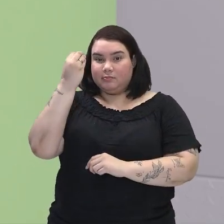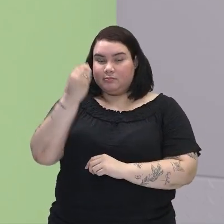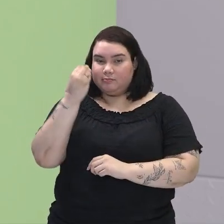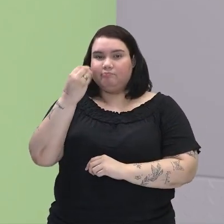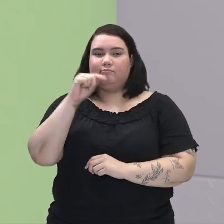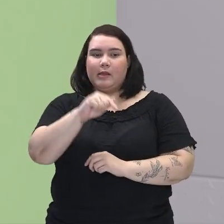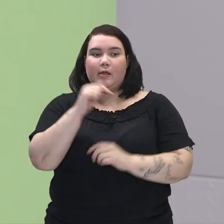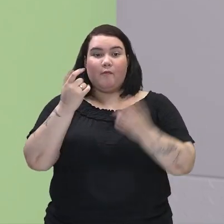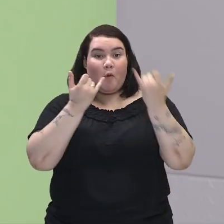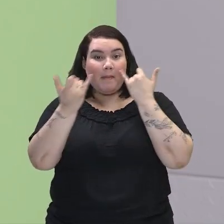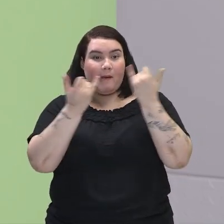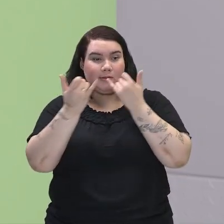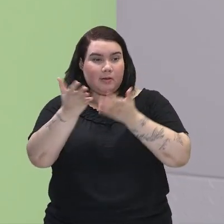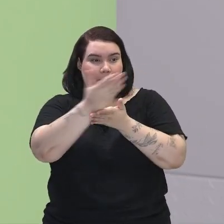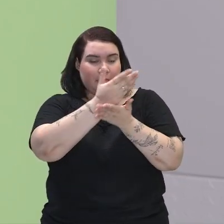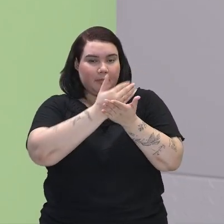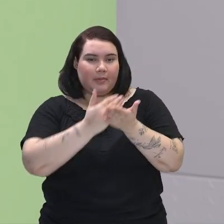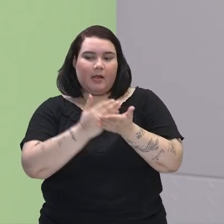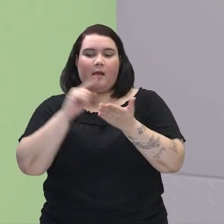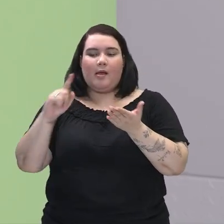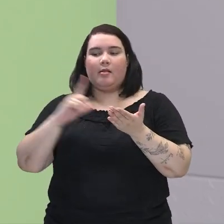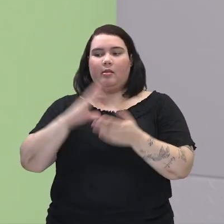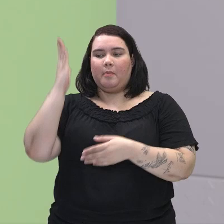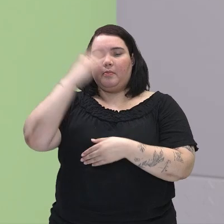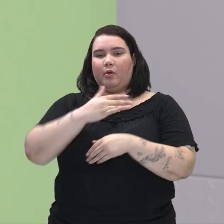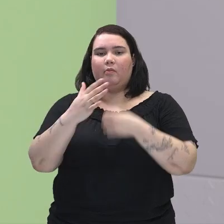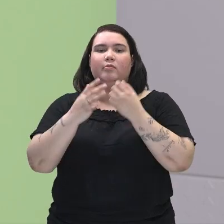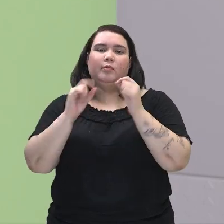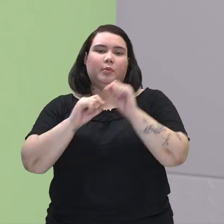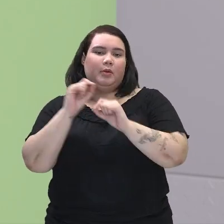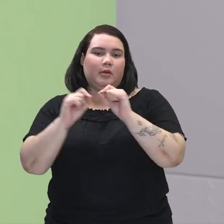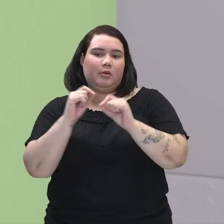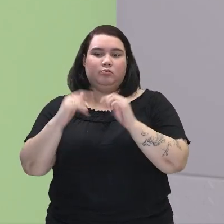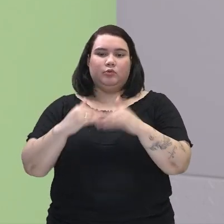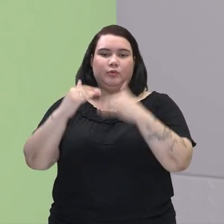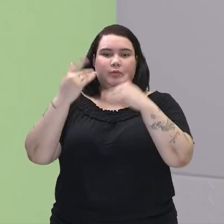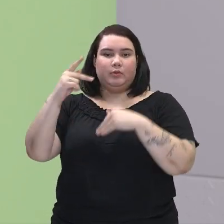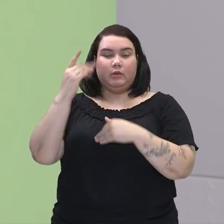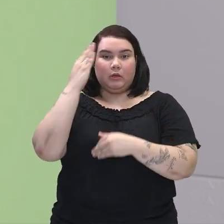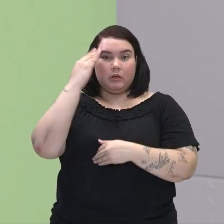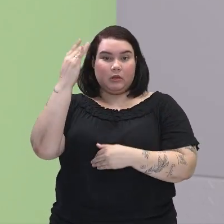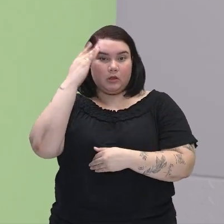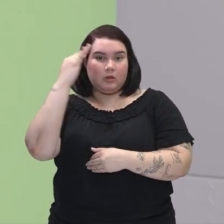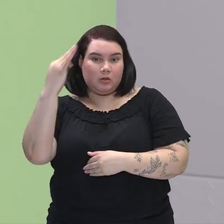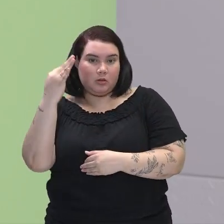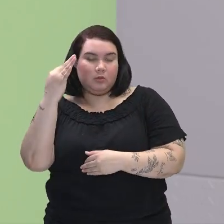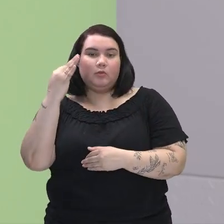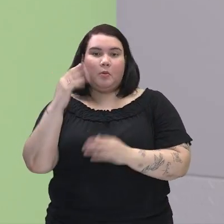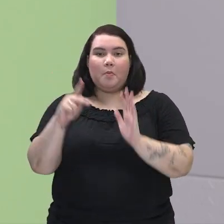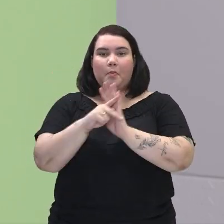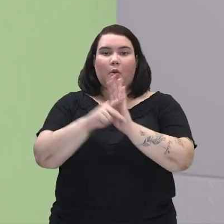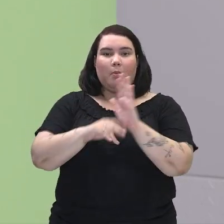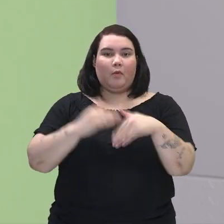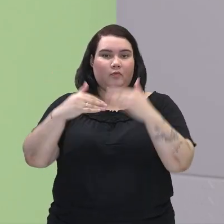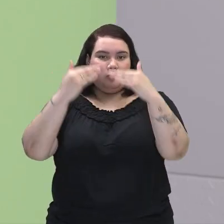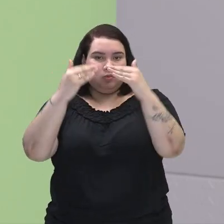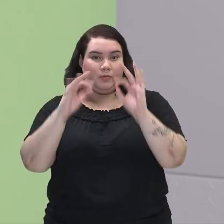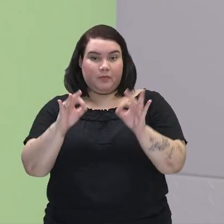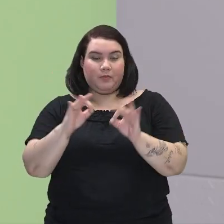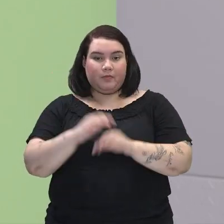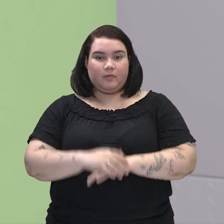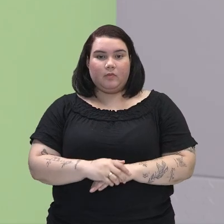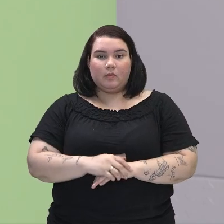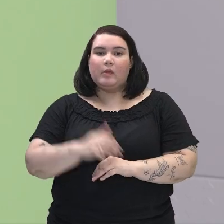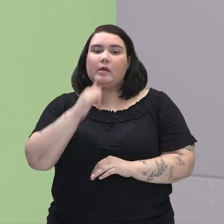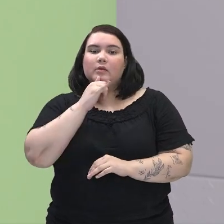esses materiais que serviram de base para ele desenvolver a sua teoria da evolução. Um exemplo disso